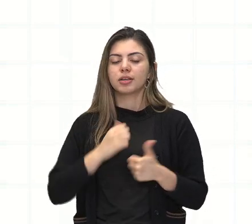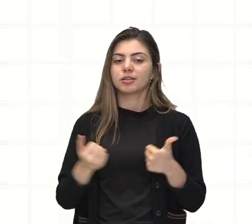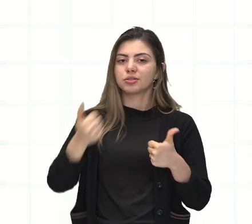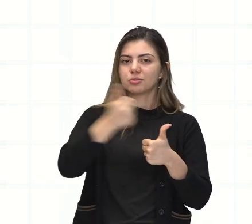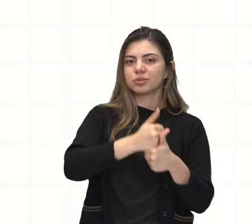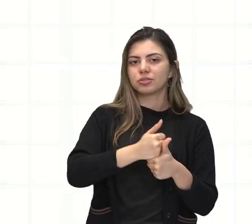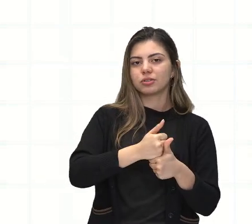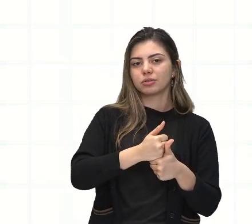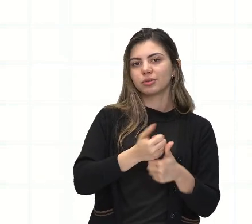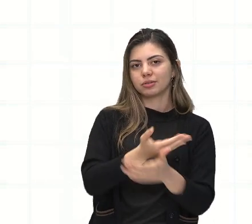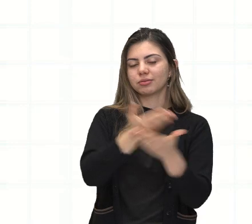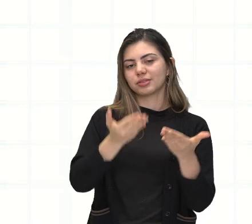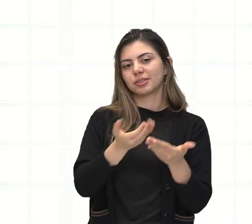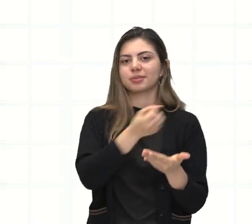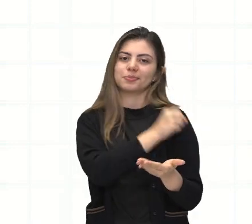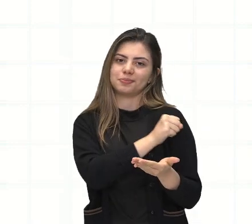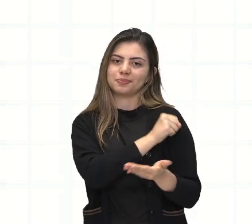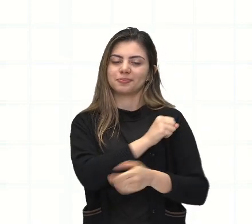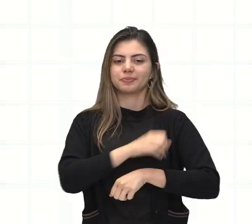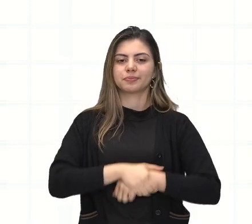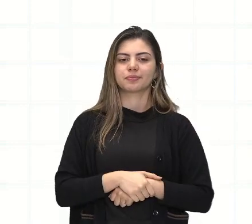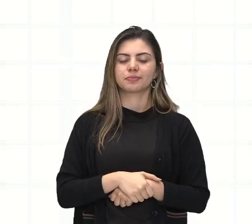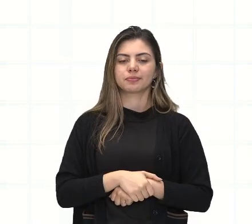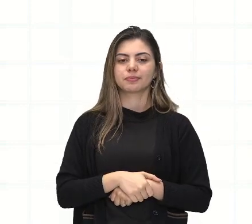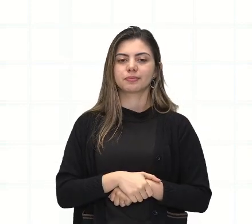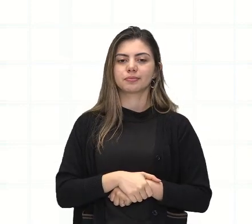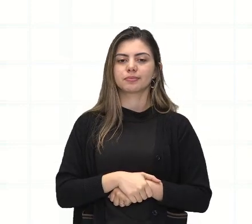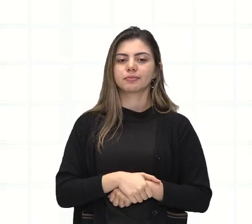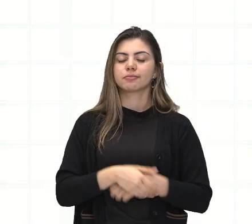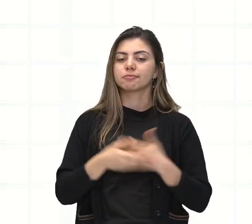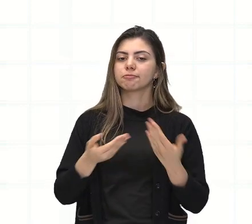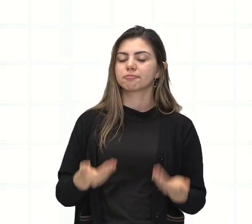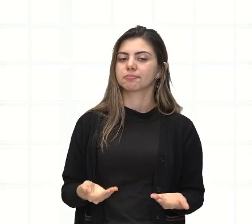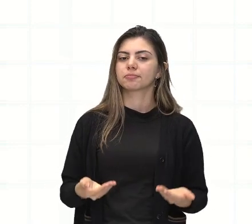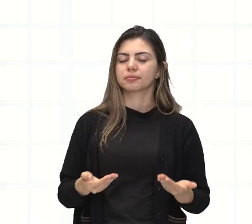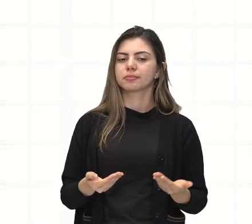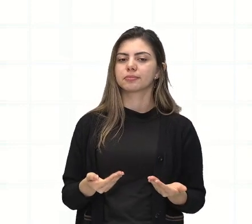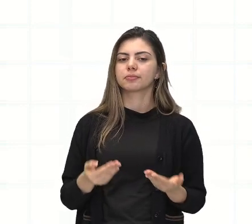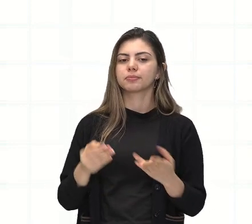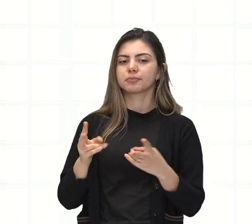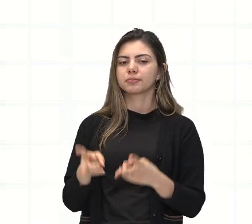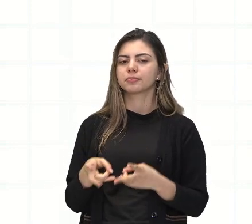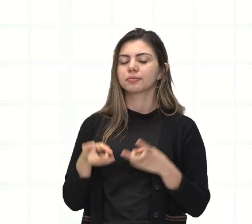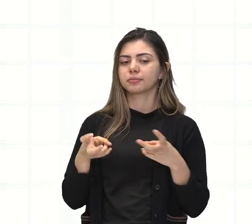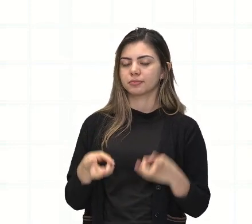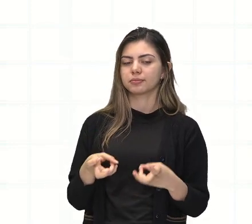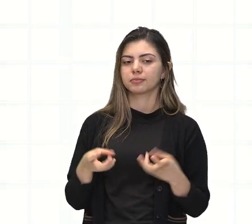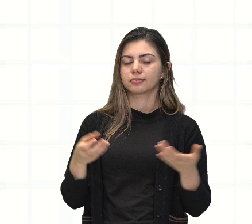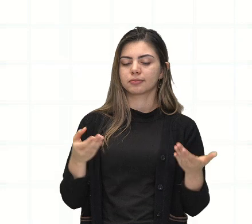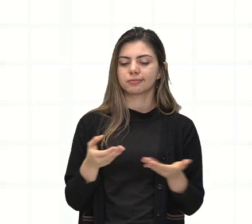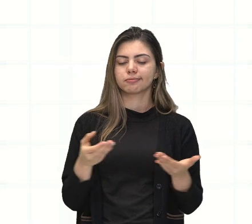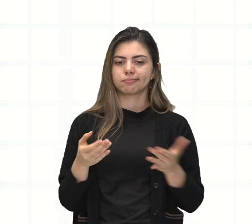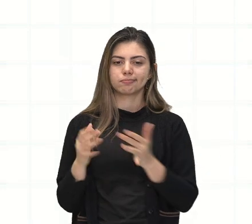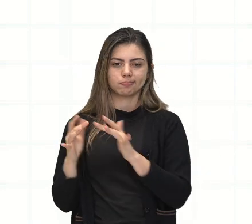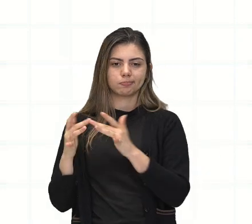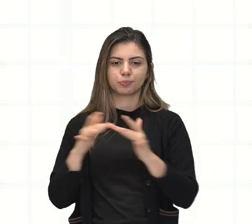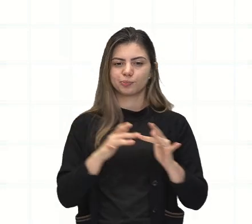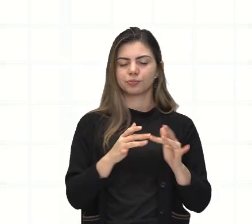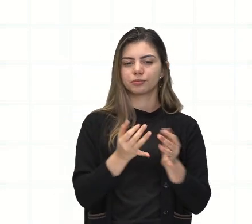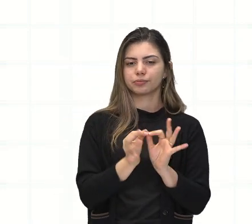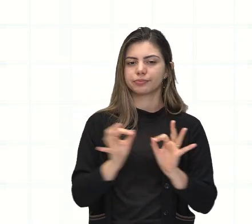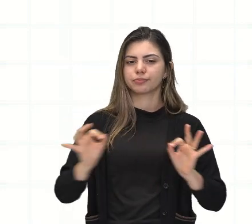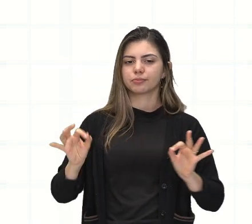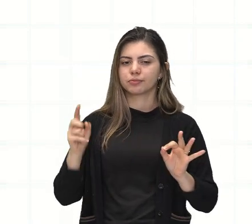vocês, 8º anos. Então, basicamente, nessa contextualização,